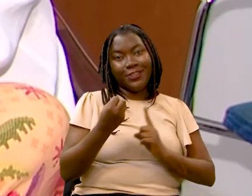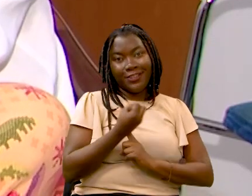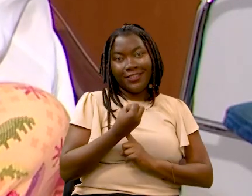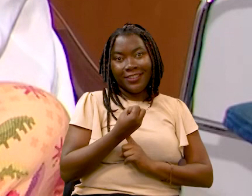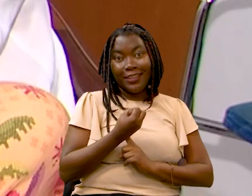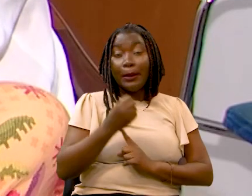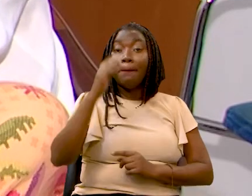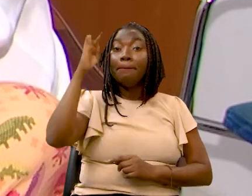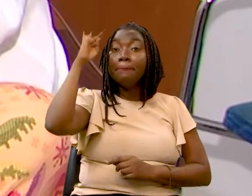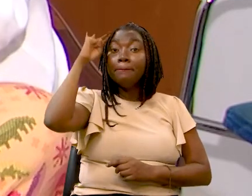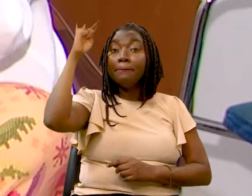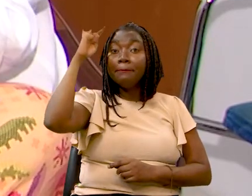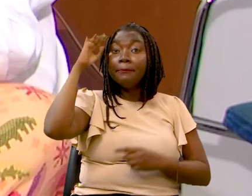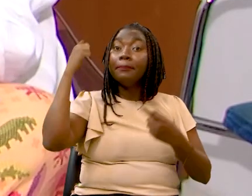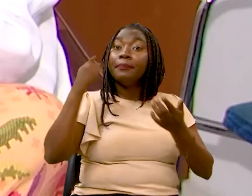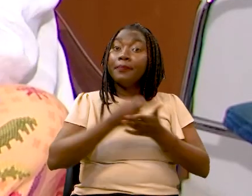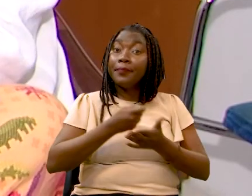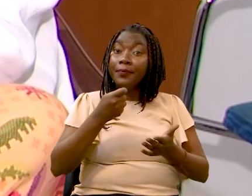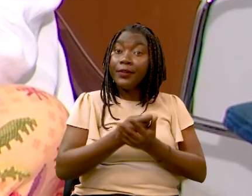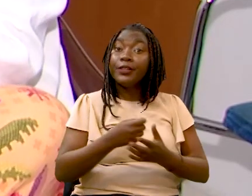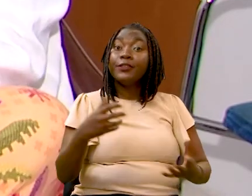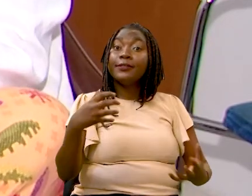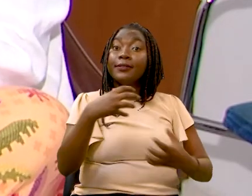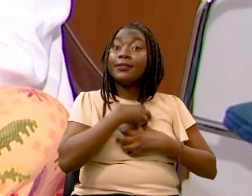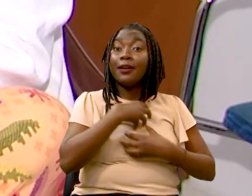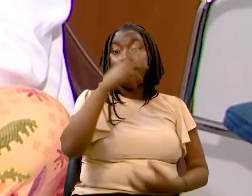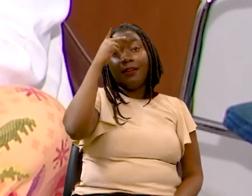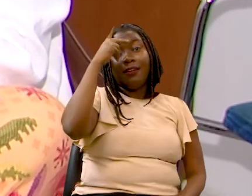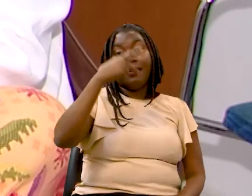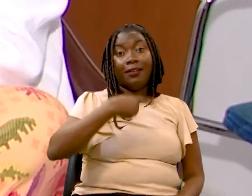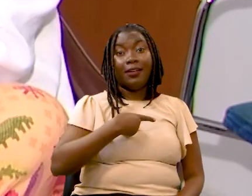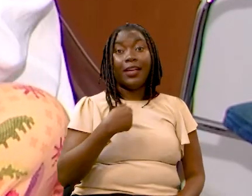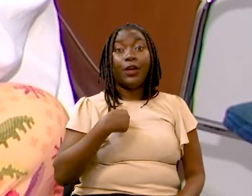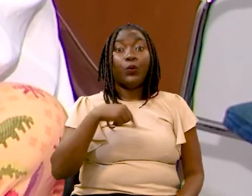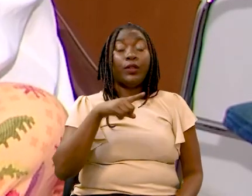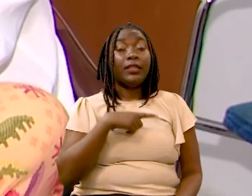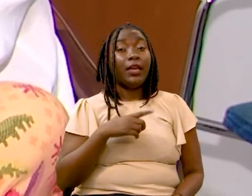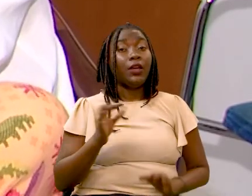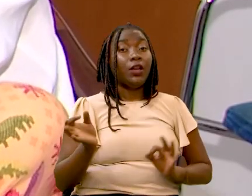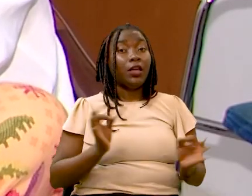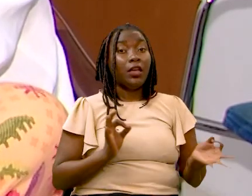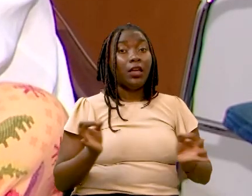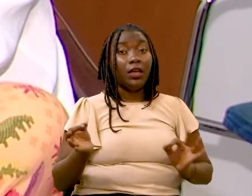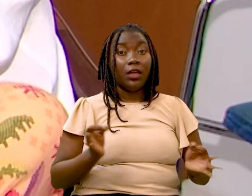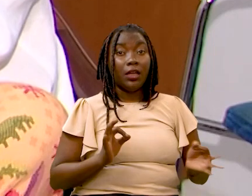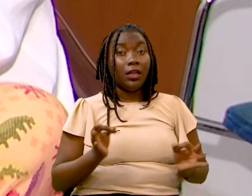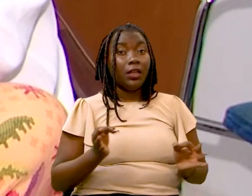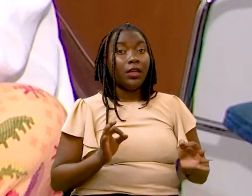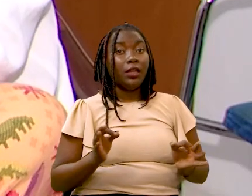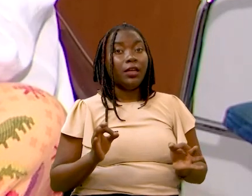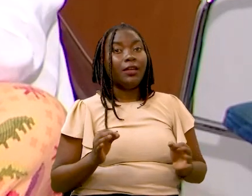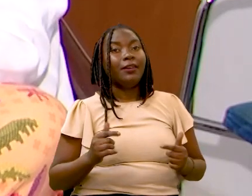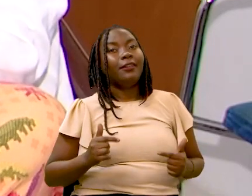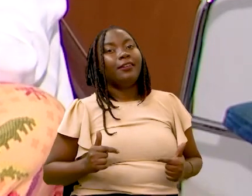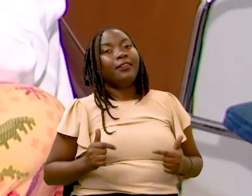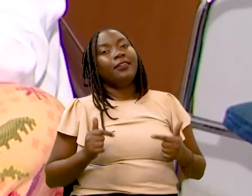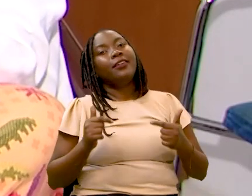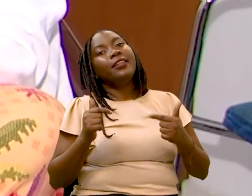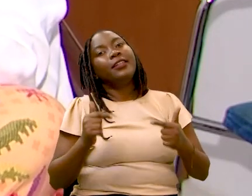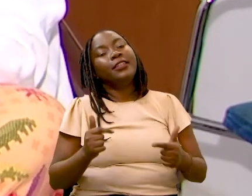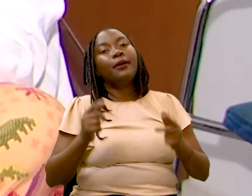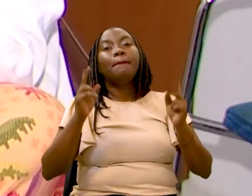ele gera um impacto na sociedade. E ele, principalmente, precisa gerar um impacto direto na gente. Sim. Eu tenho